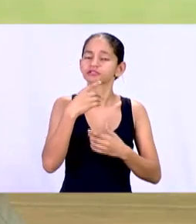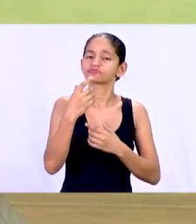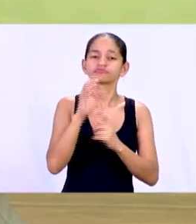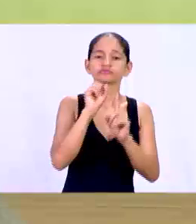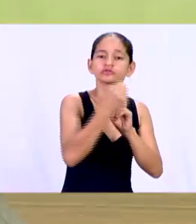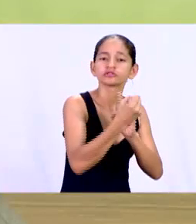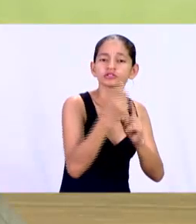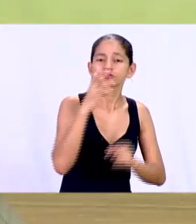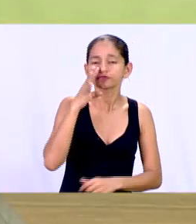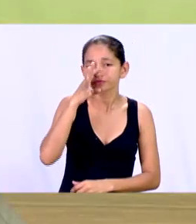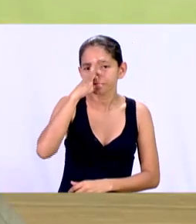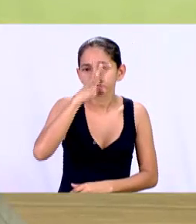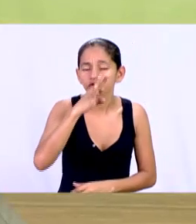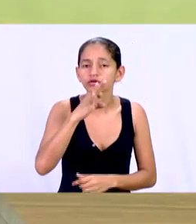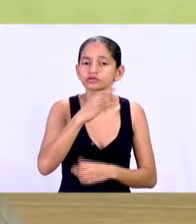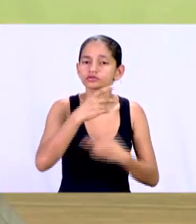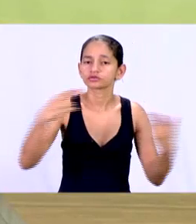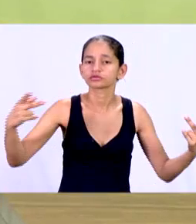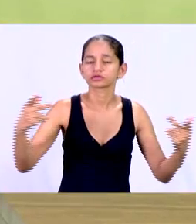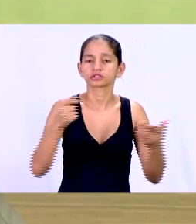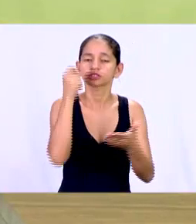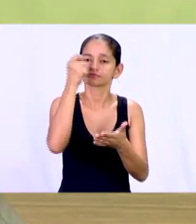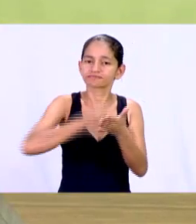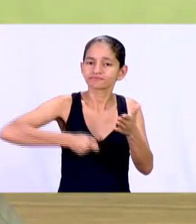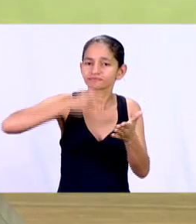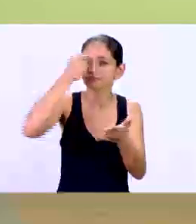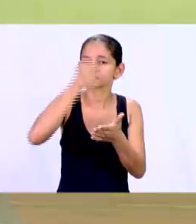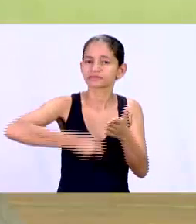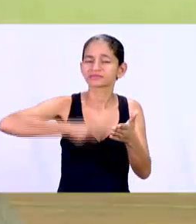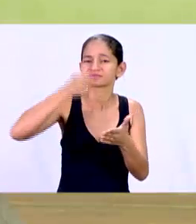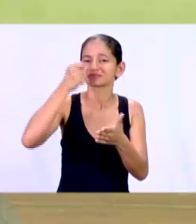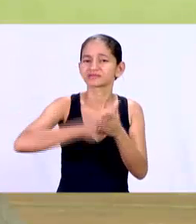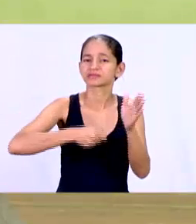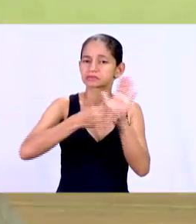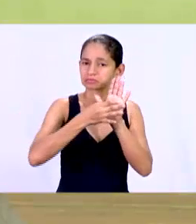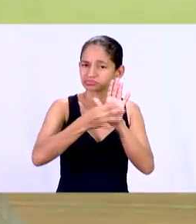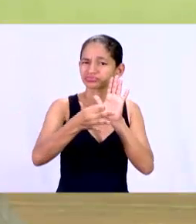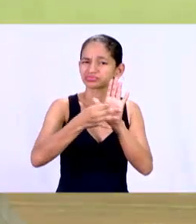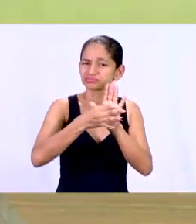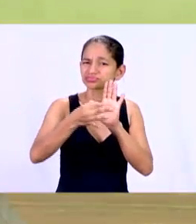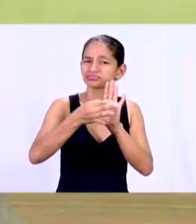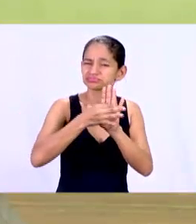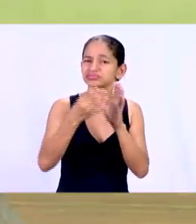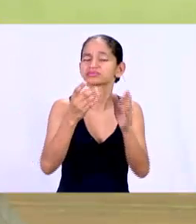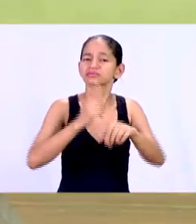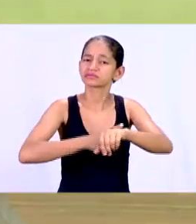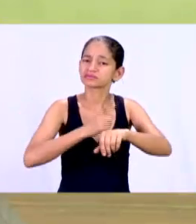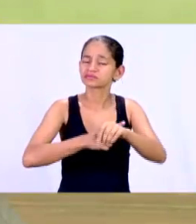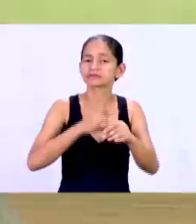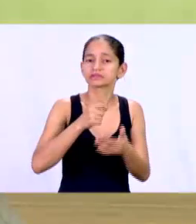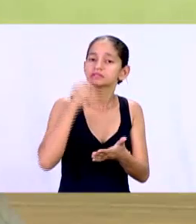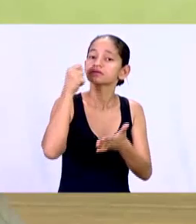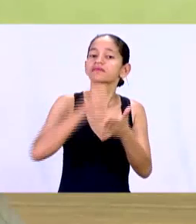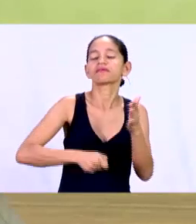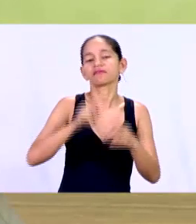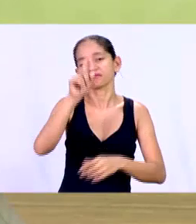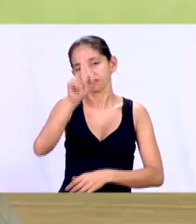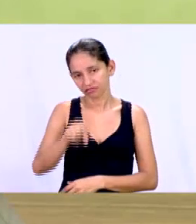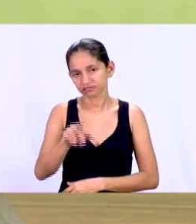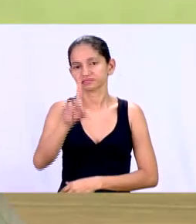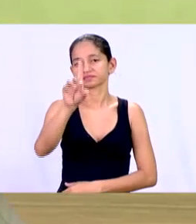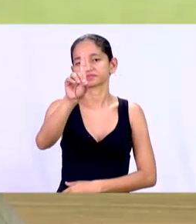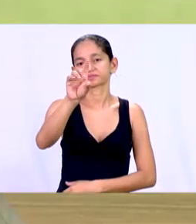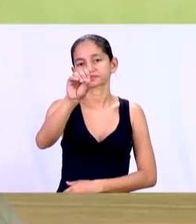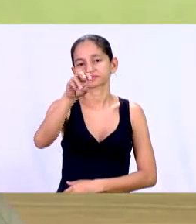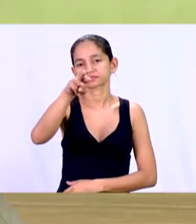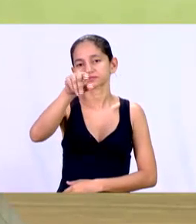apresenta padrões que devem ser seguidos. Isso são discursos dominantes, ou seja,